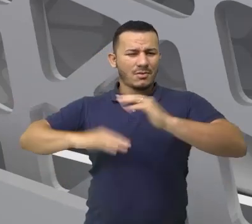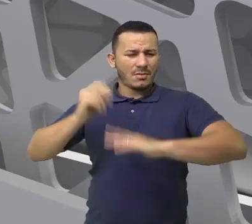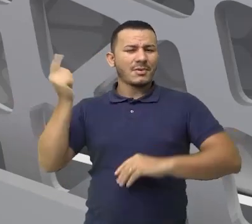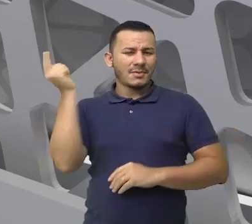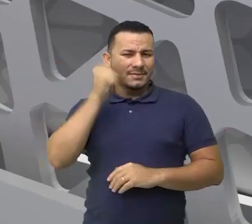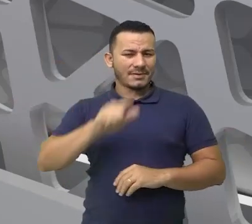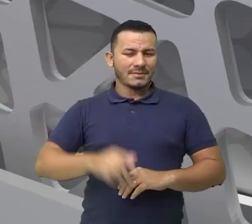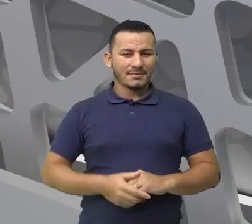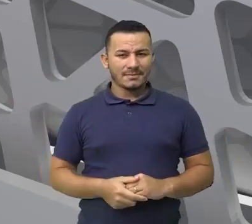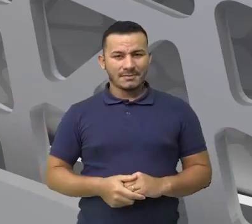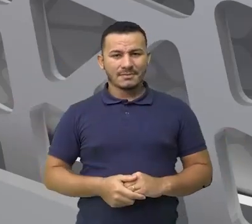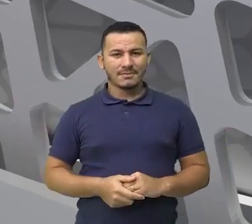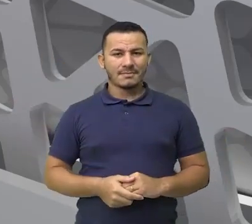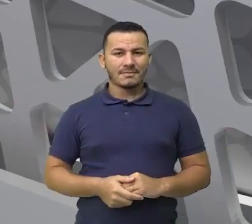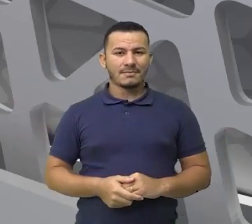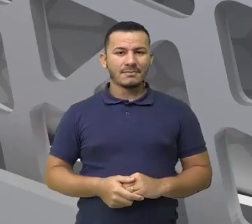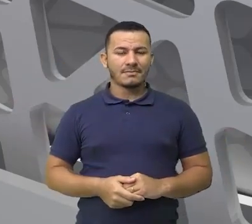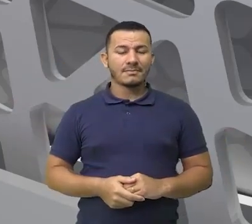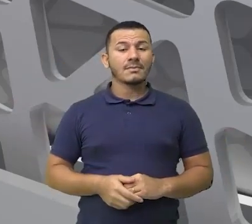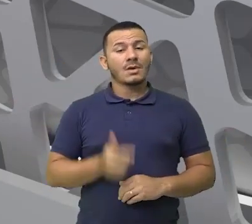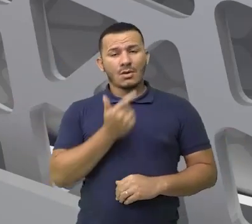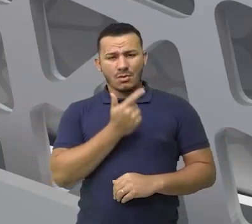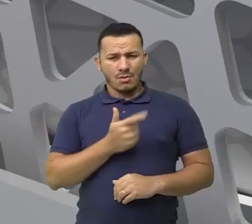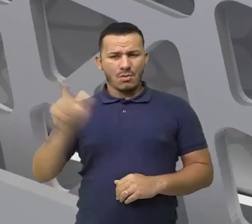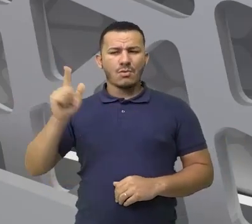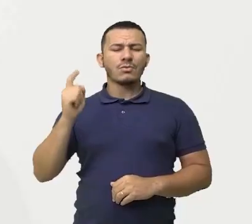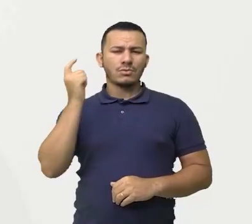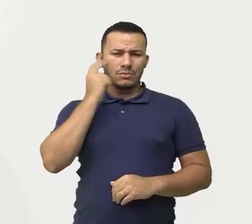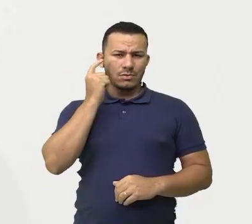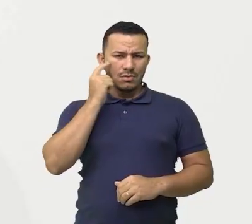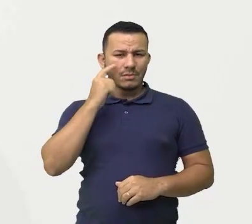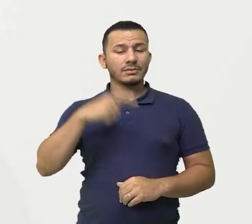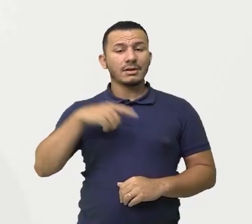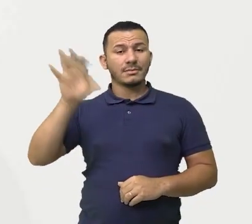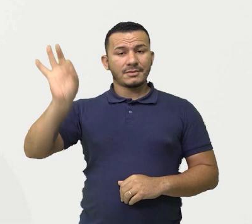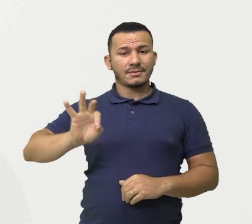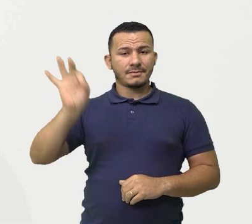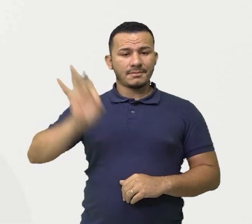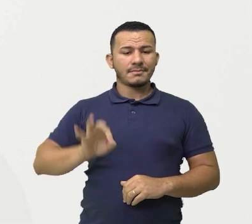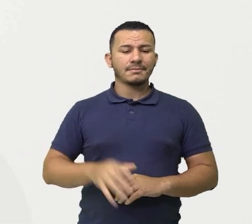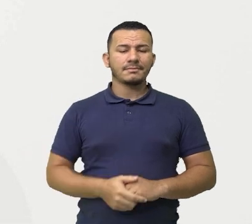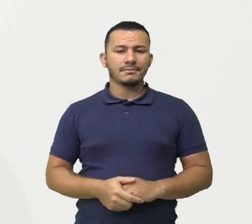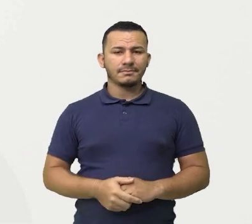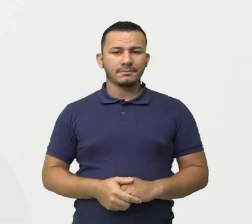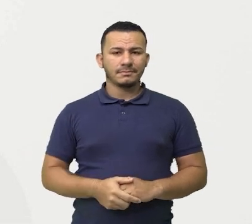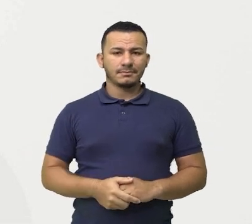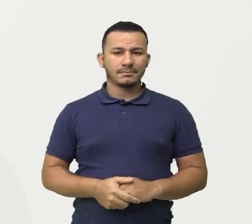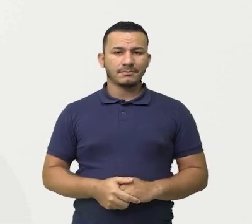esse jogador fez, beleza? Vejamos aqui um outro exemplo que ainda que envolve porcentagem na nossa aula.